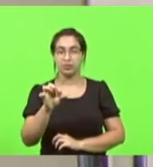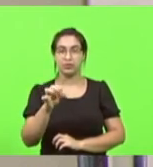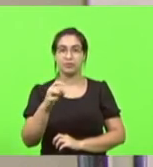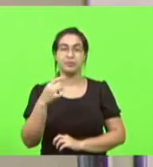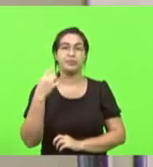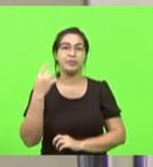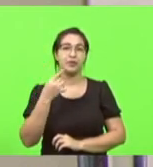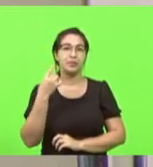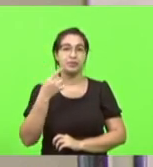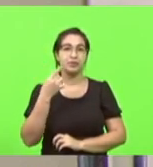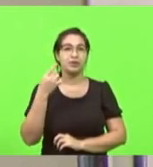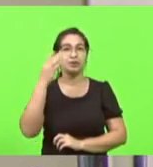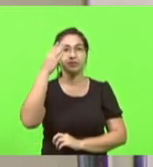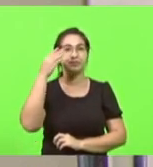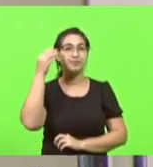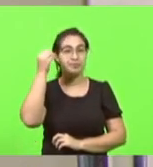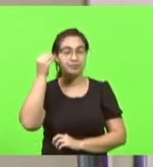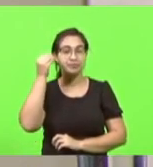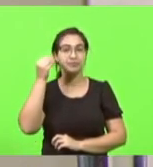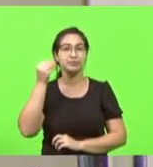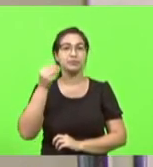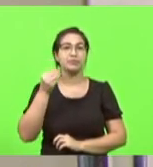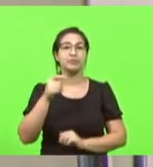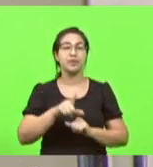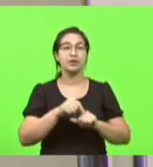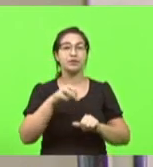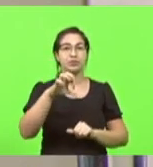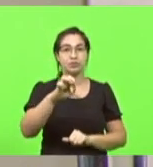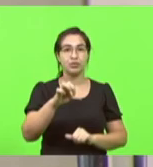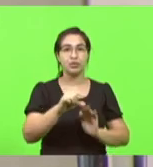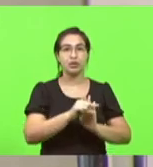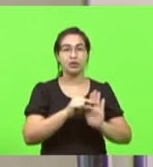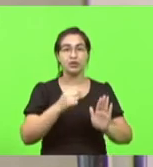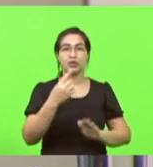que acrescenta artigo 9º, a linha A, à Lei